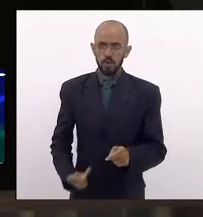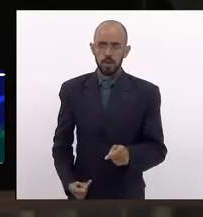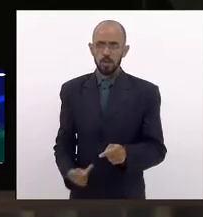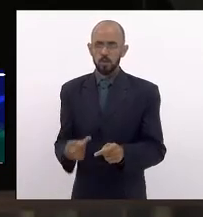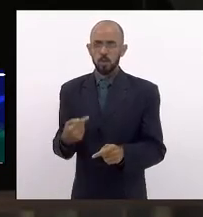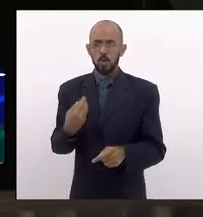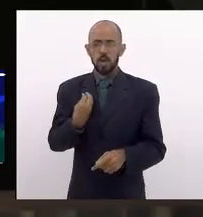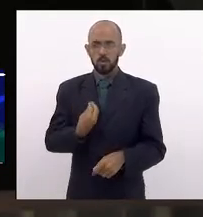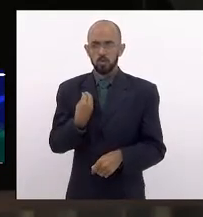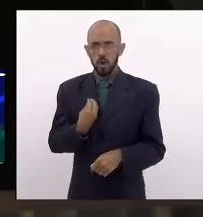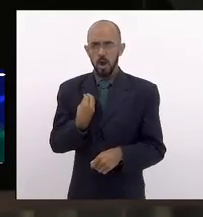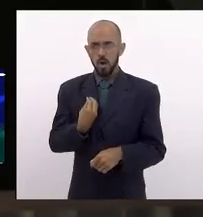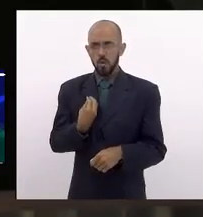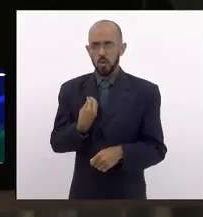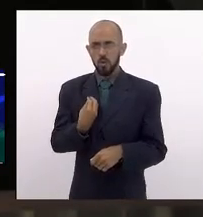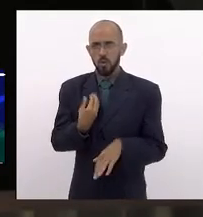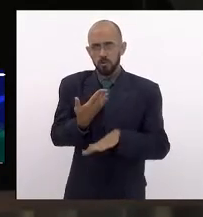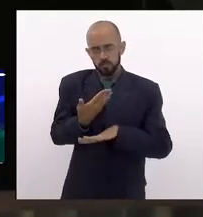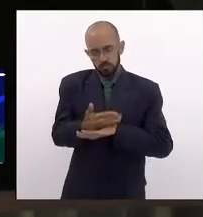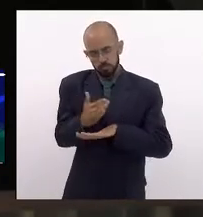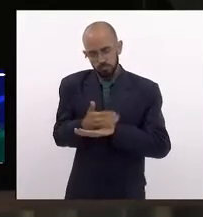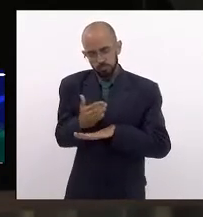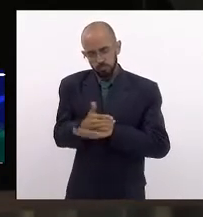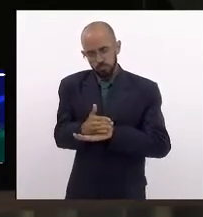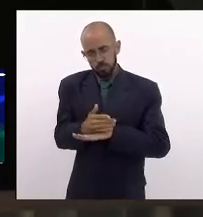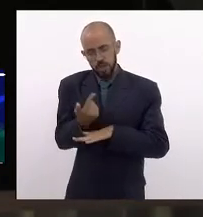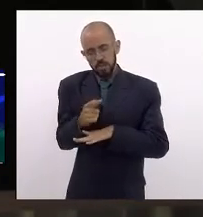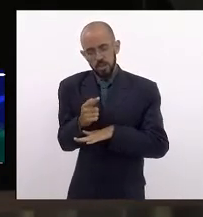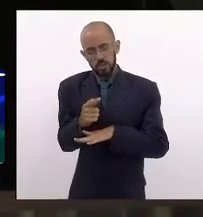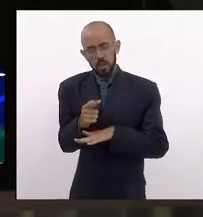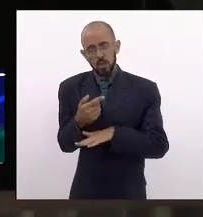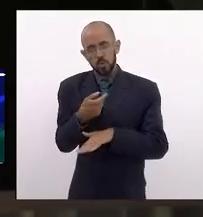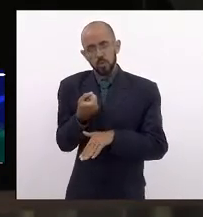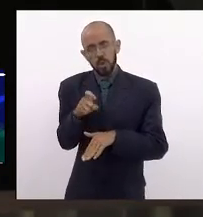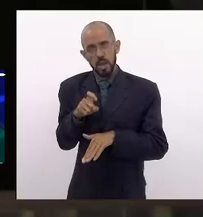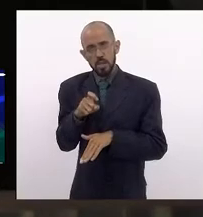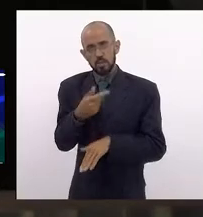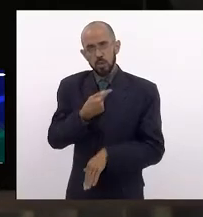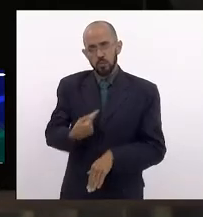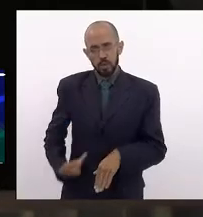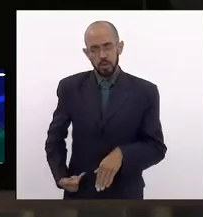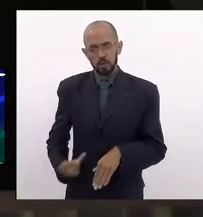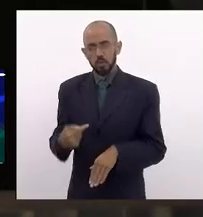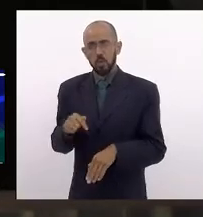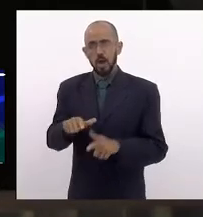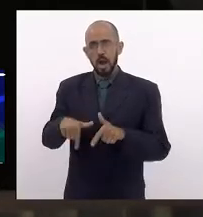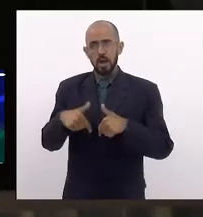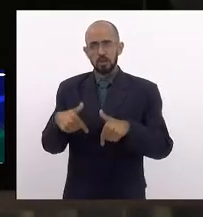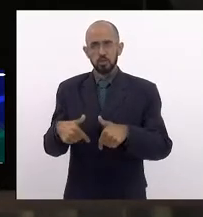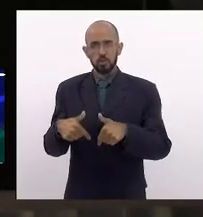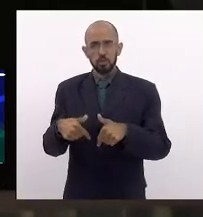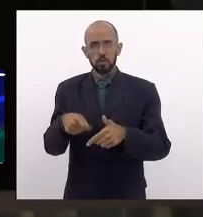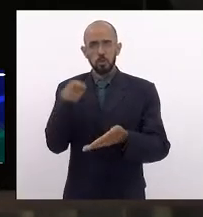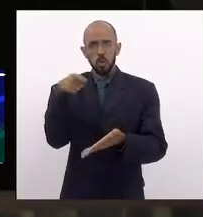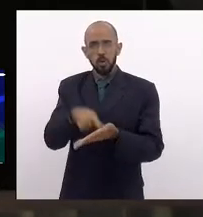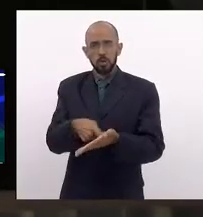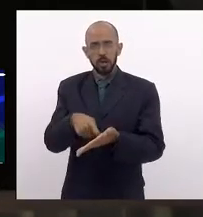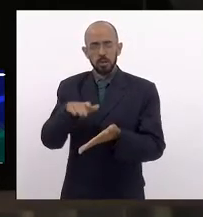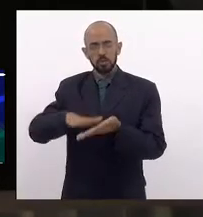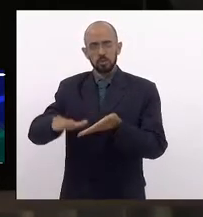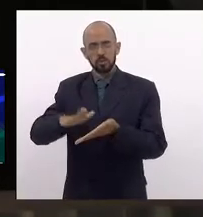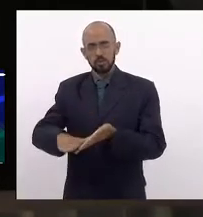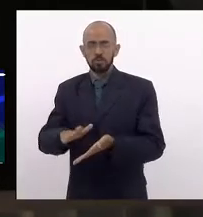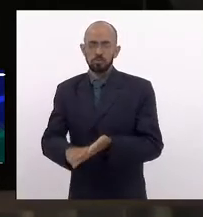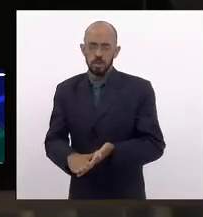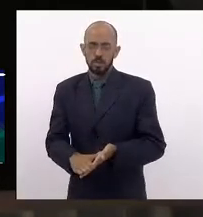exerceu o cargo na gestão do ex-governador ações como ordenador de despesa daí Porque